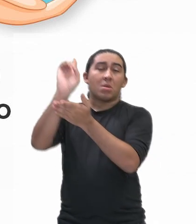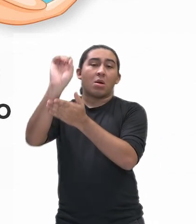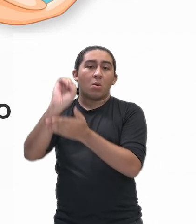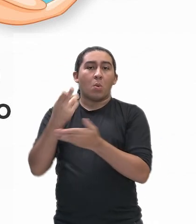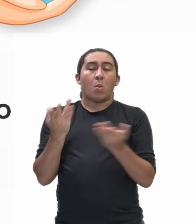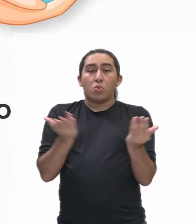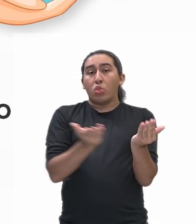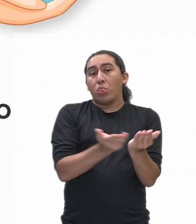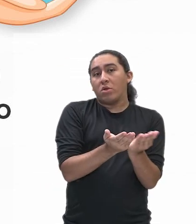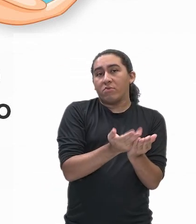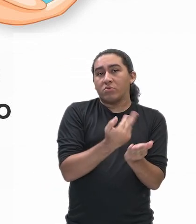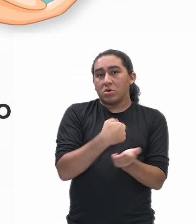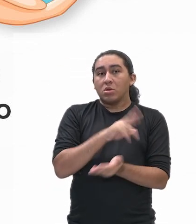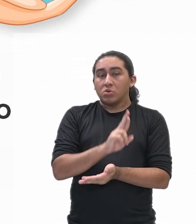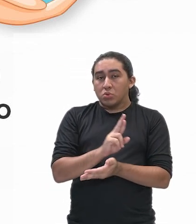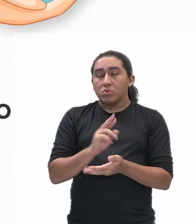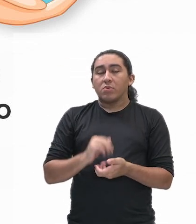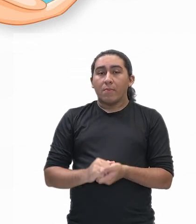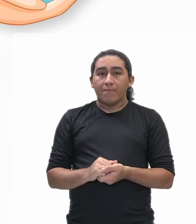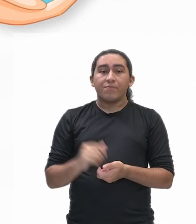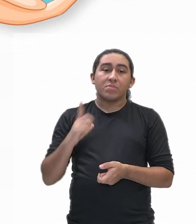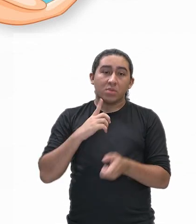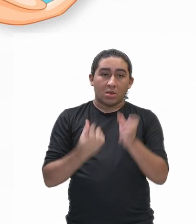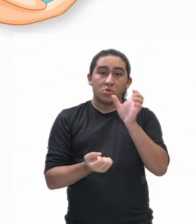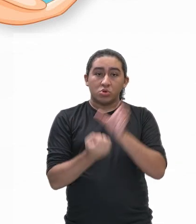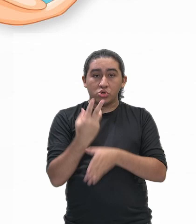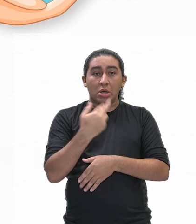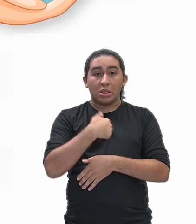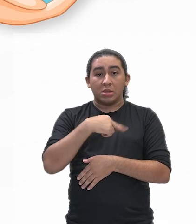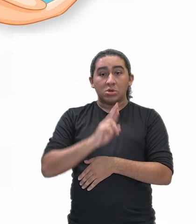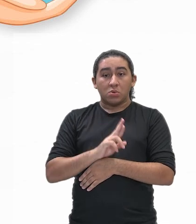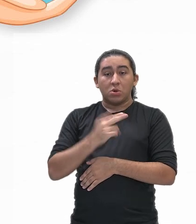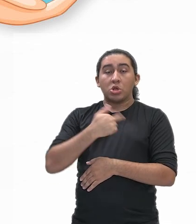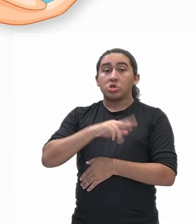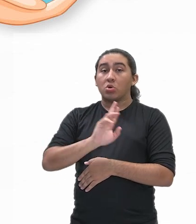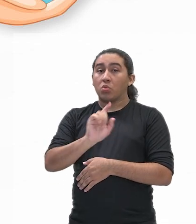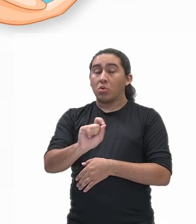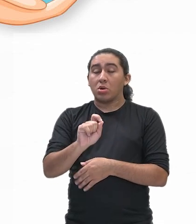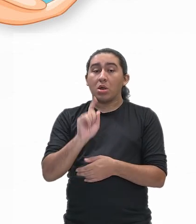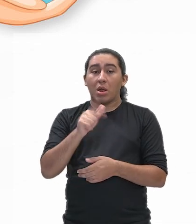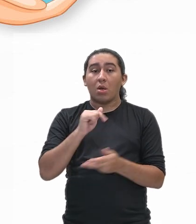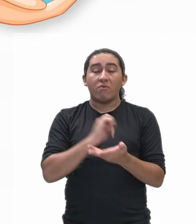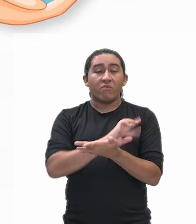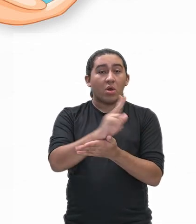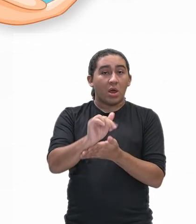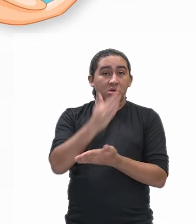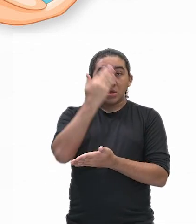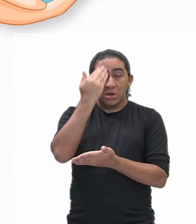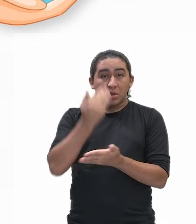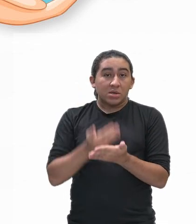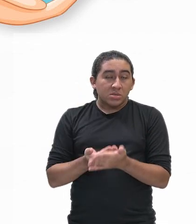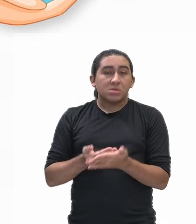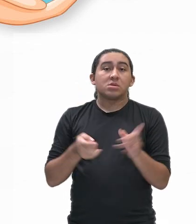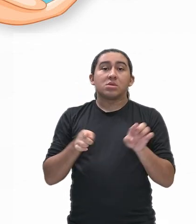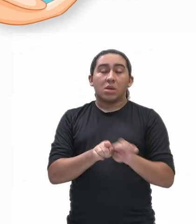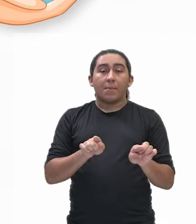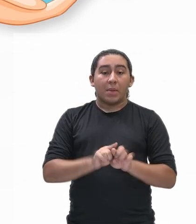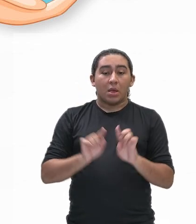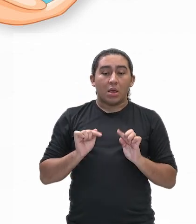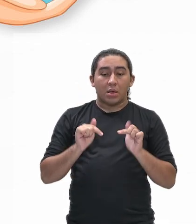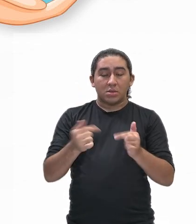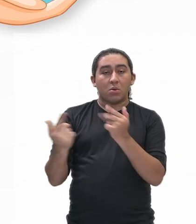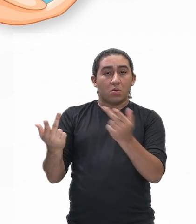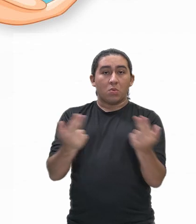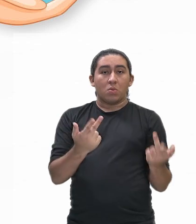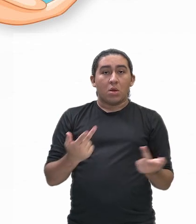é o conhecimento religioso que deu origem à religião, né? Então, a religião é o conjunto de crenças e práticas comuns